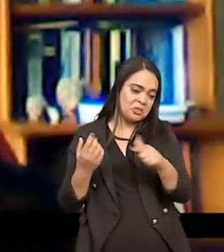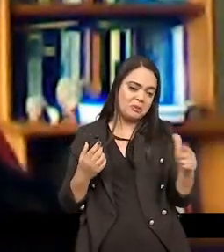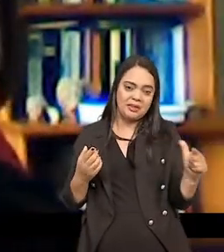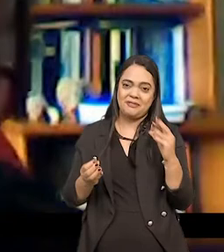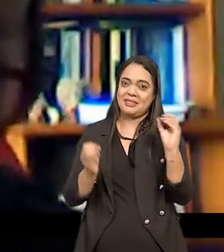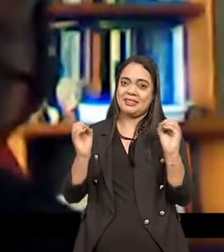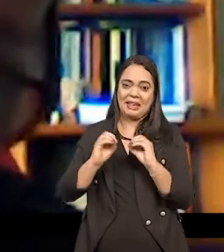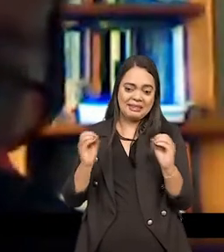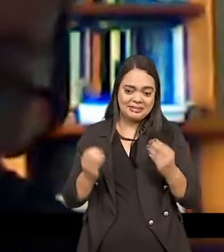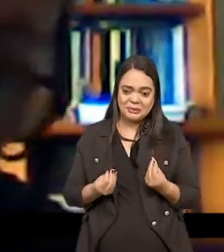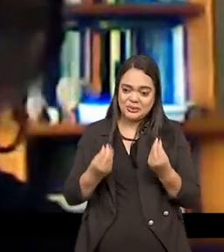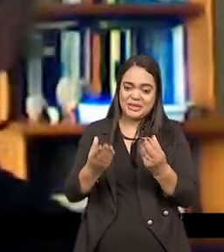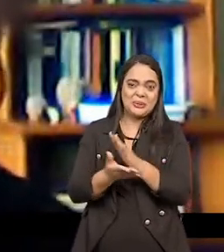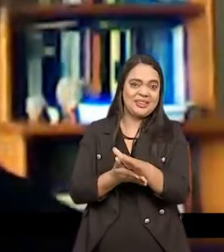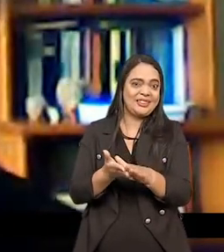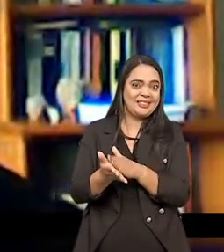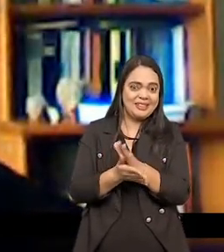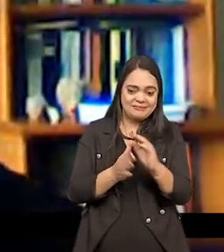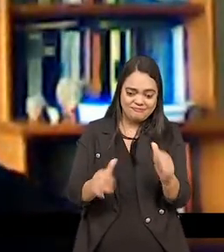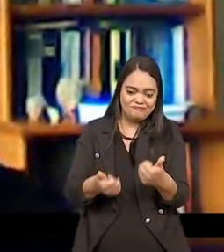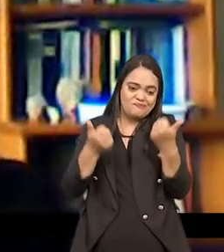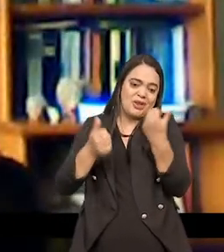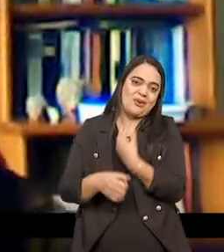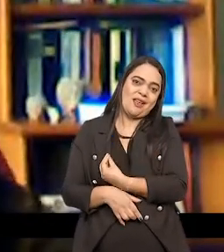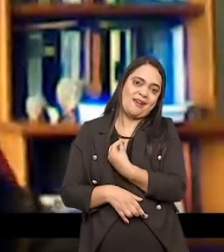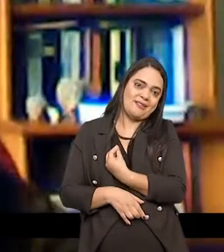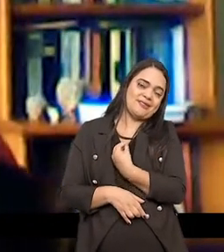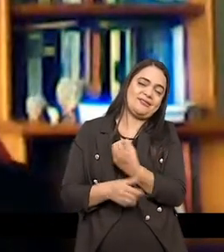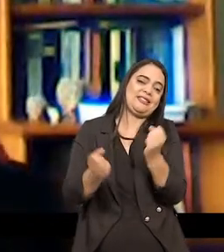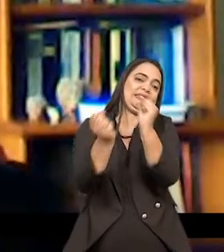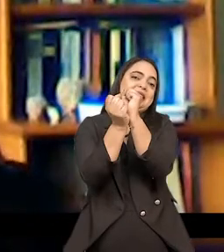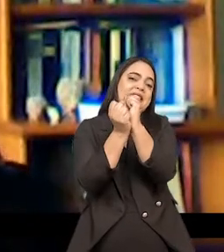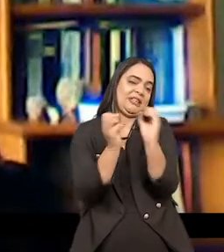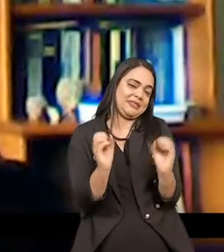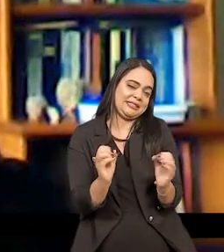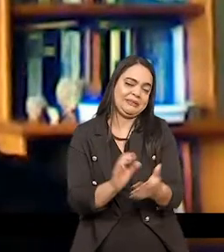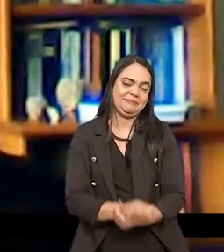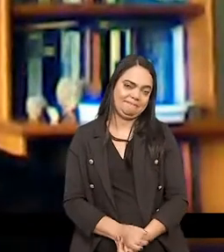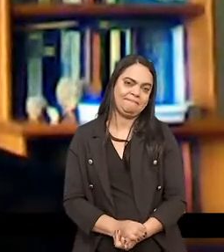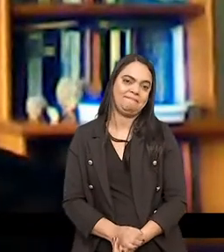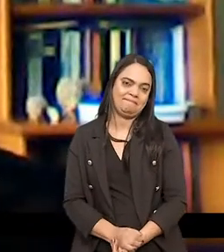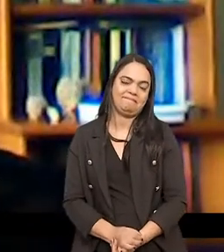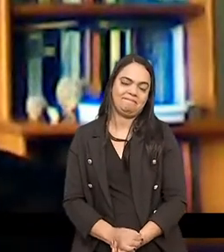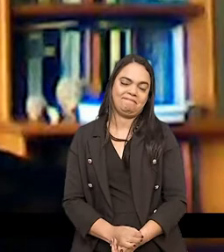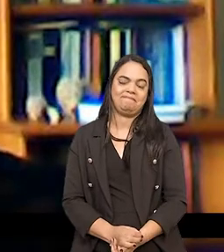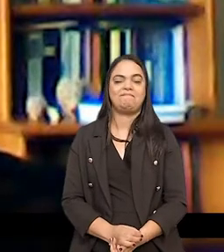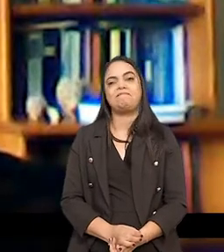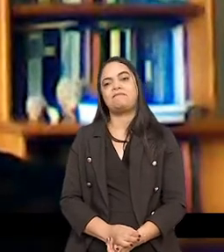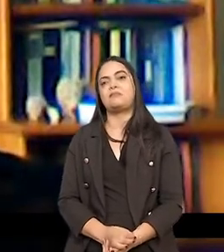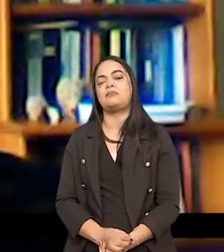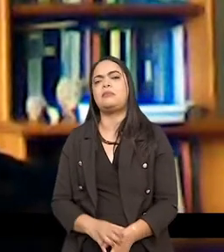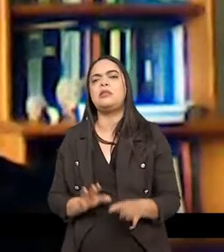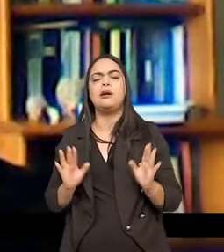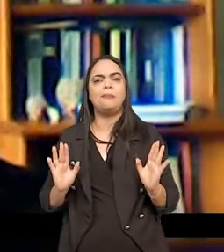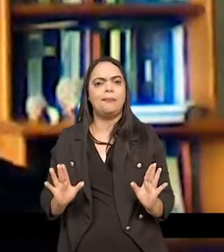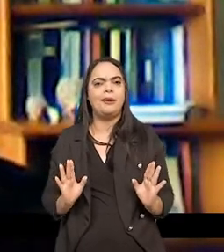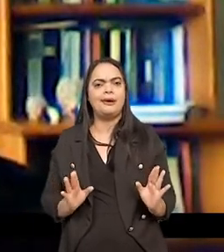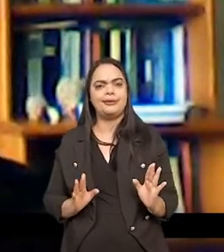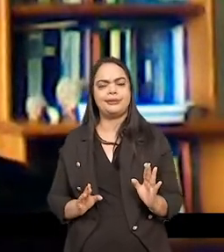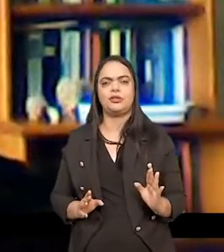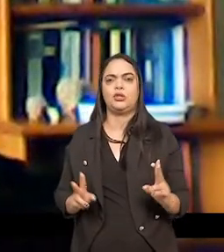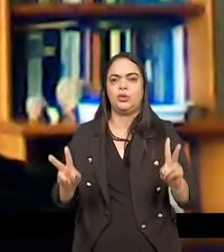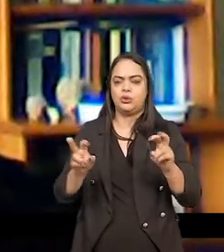possibilidades de uma adequação digna para os negros. Mas a questão da cidadania, eu